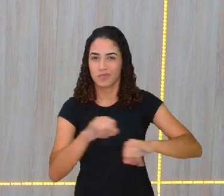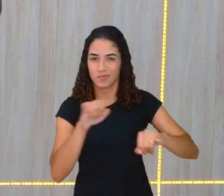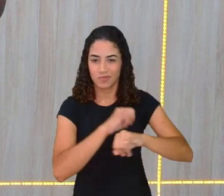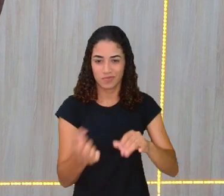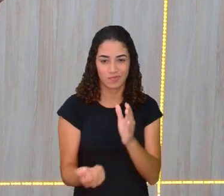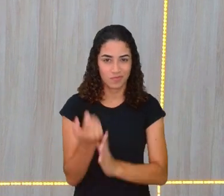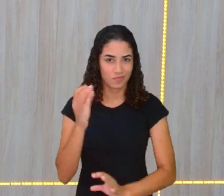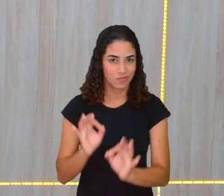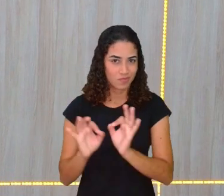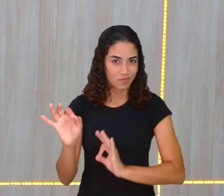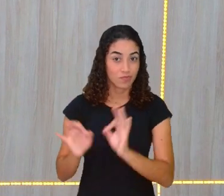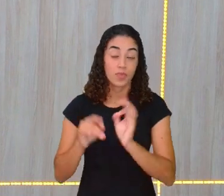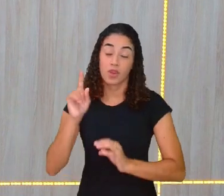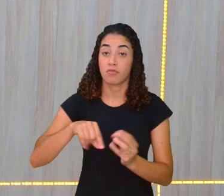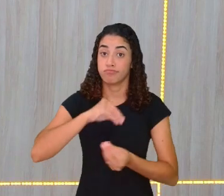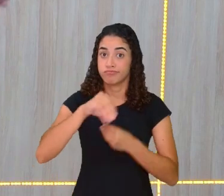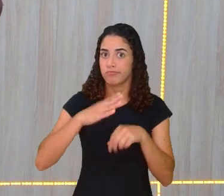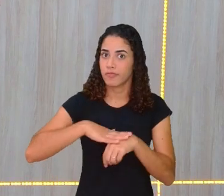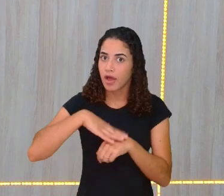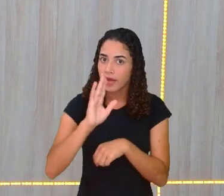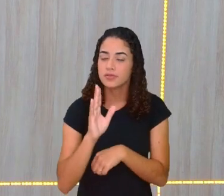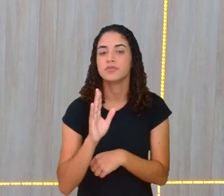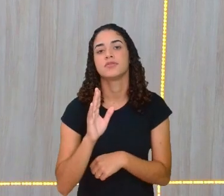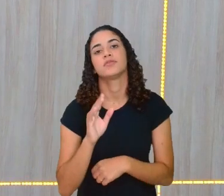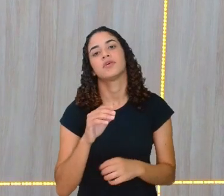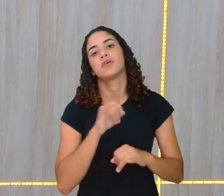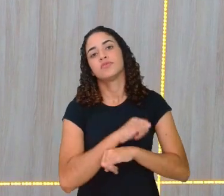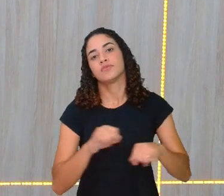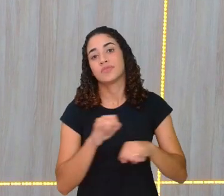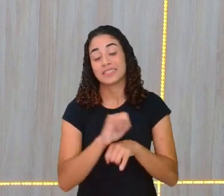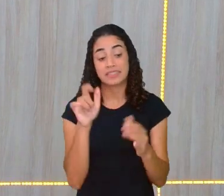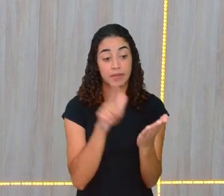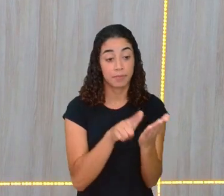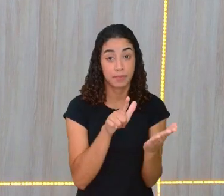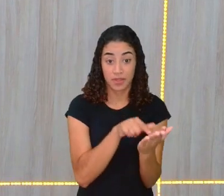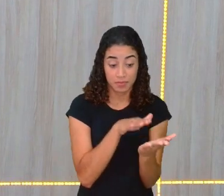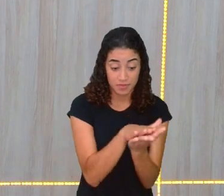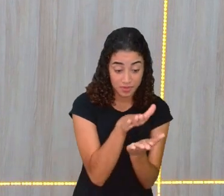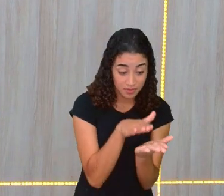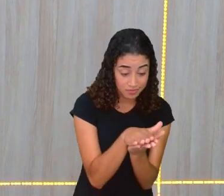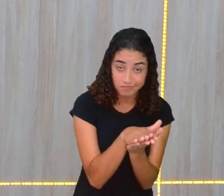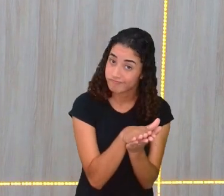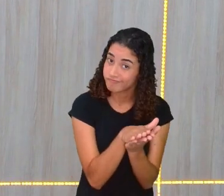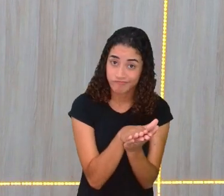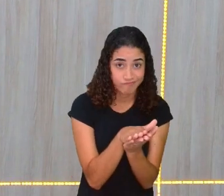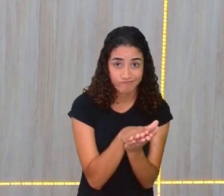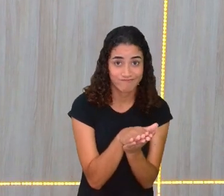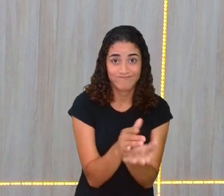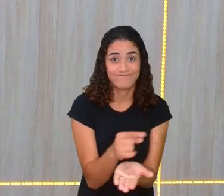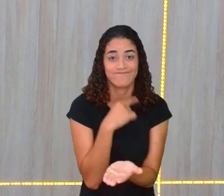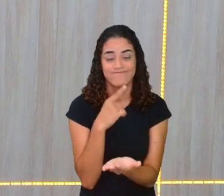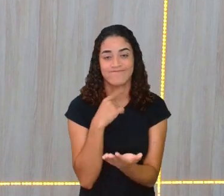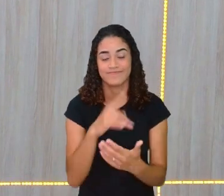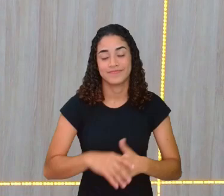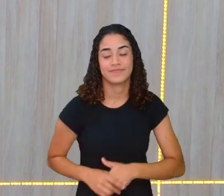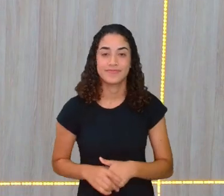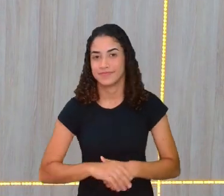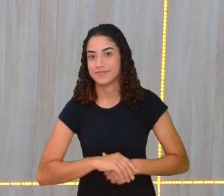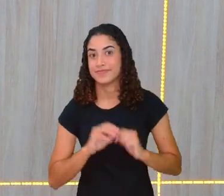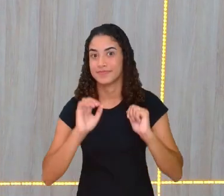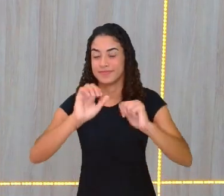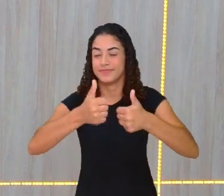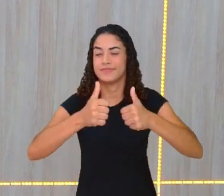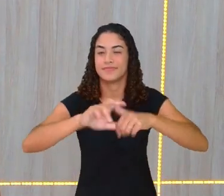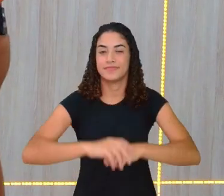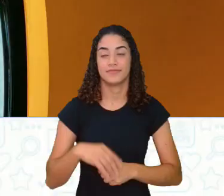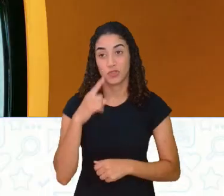um envolvimento a mais que, às vezes, a notícia impressa não consegue fazer com que a gente tenha acesso. Tá certo?